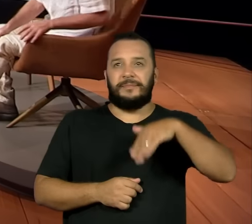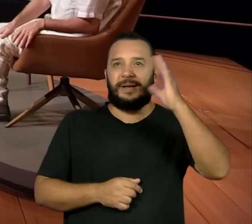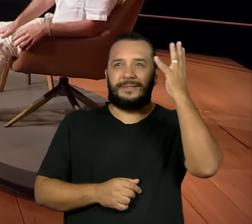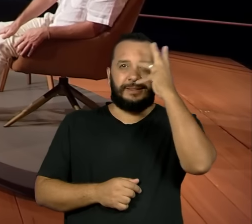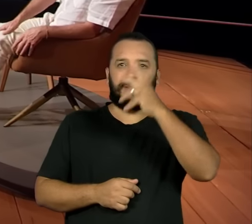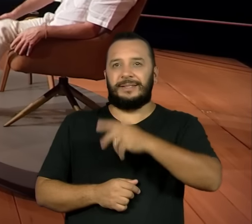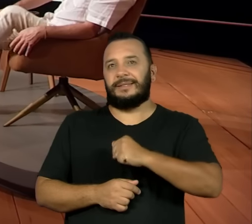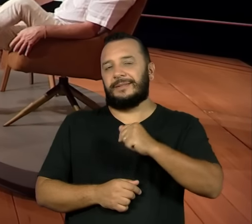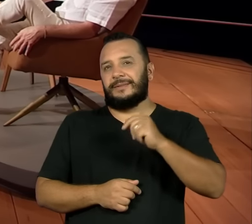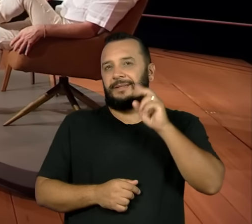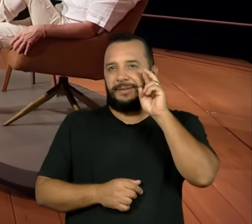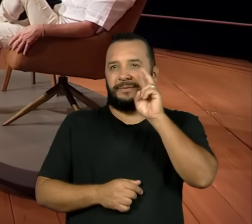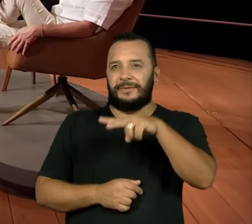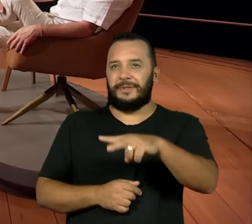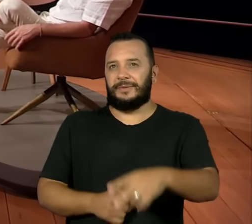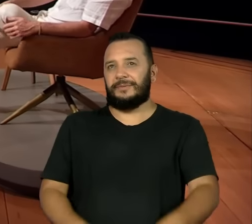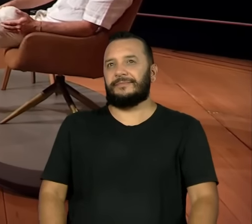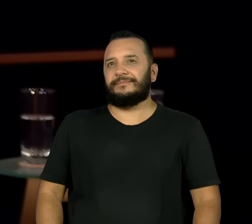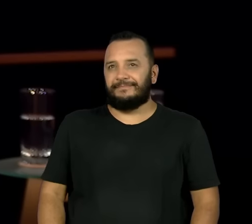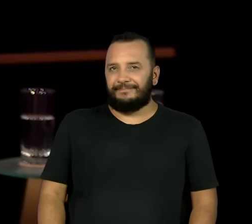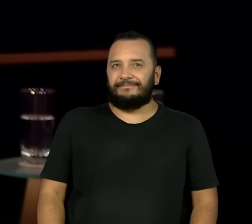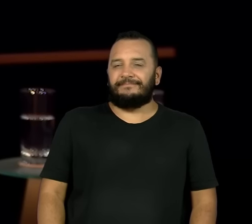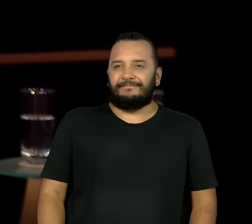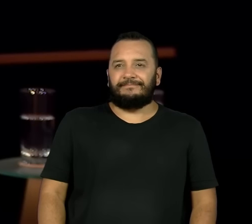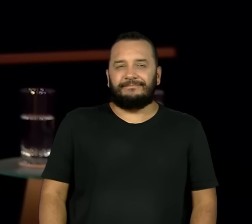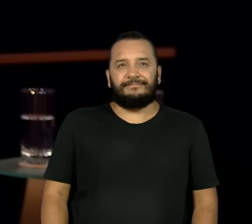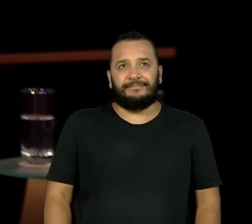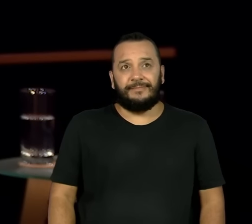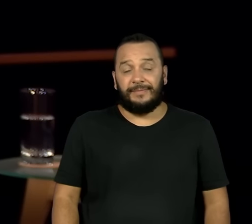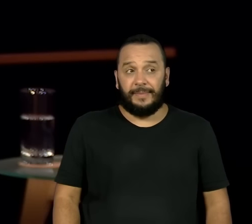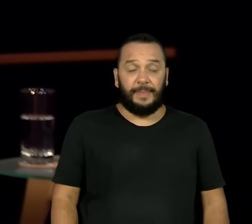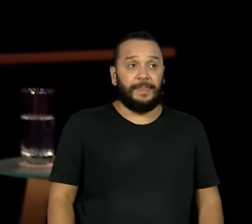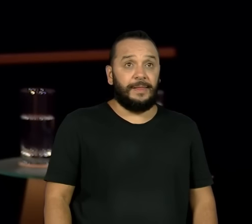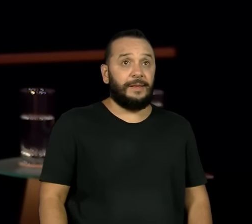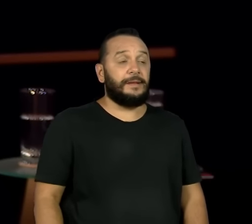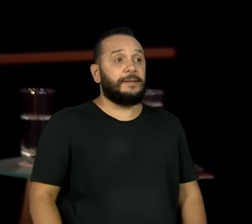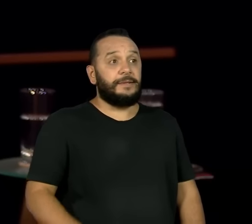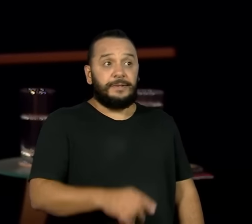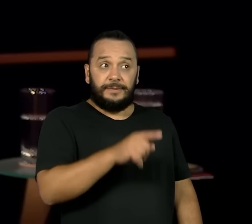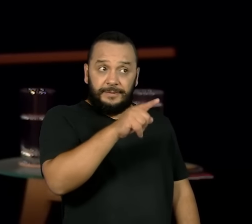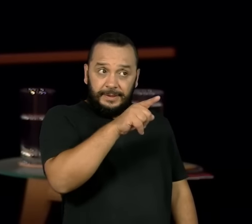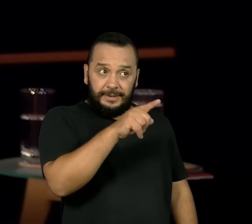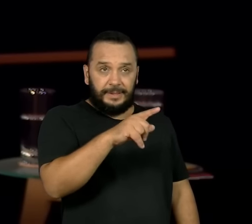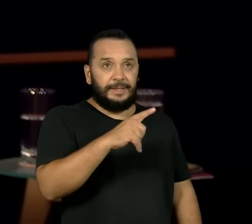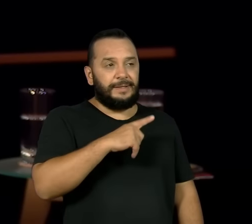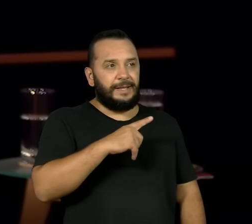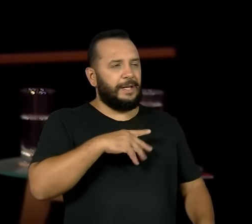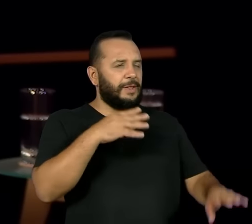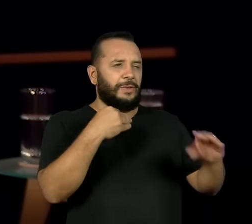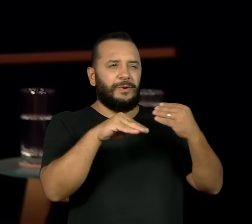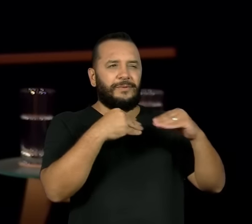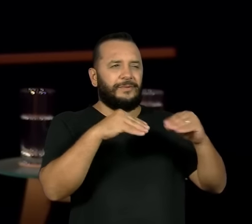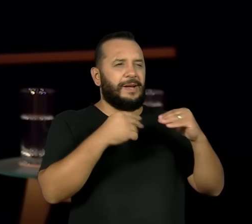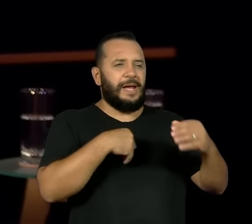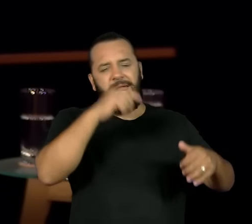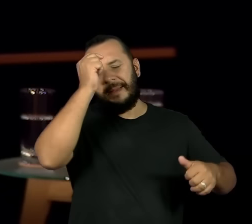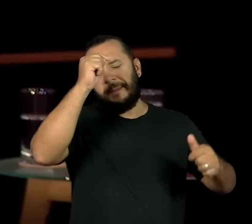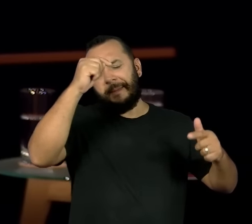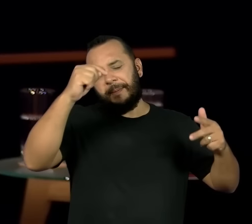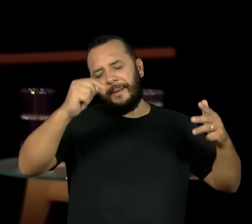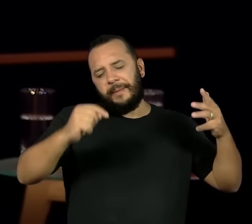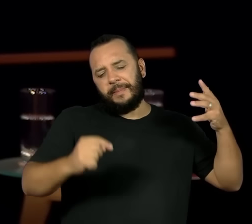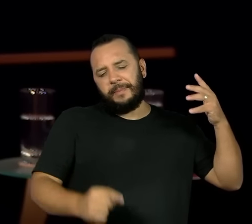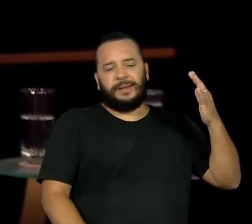linda que incrível Fábio teu rosto está estampado em dezenas de novelas não daria nem pra gente enumerar